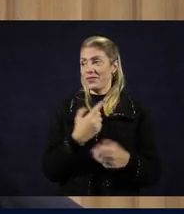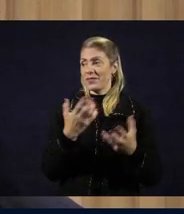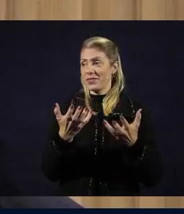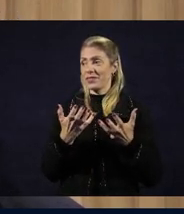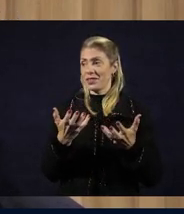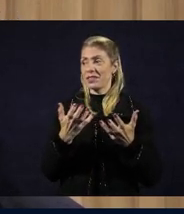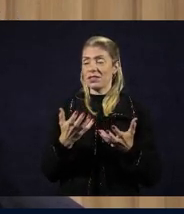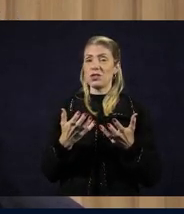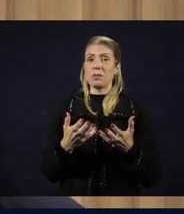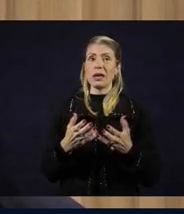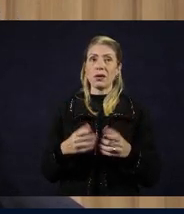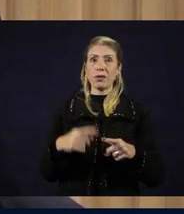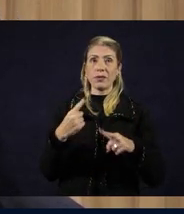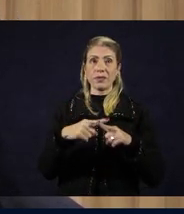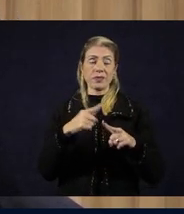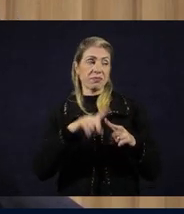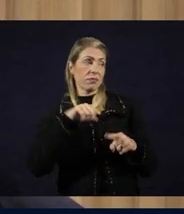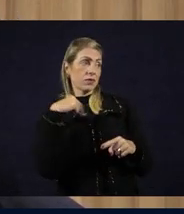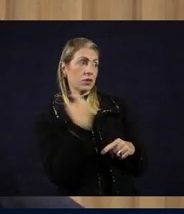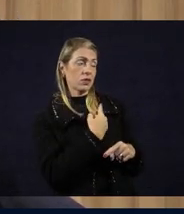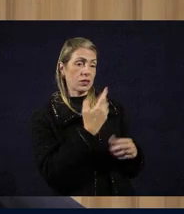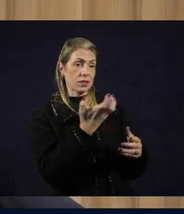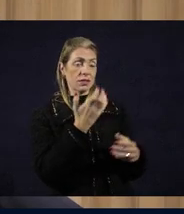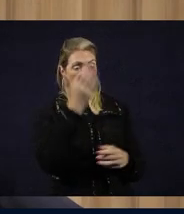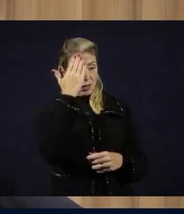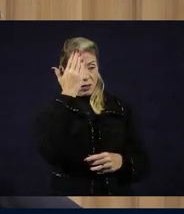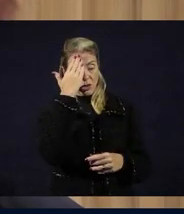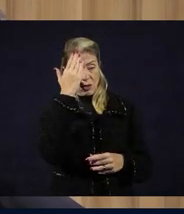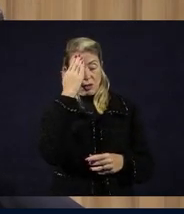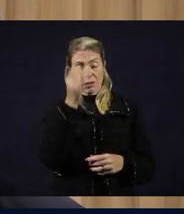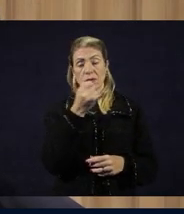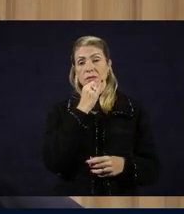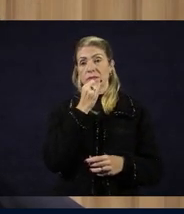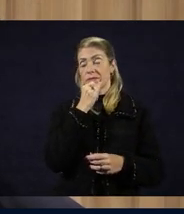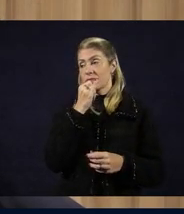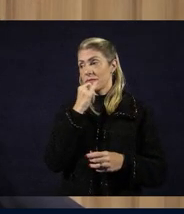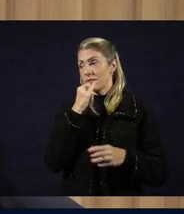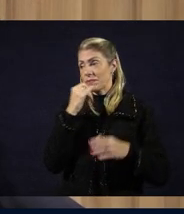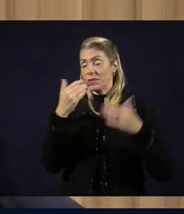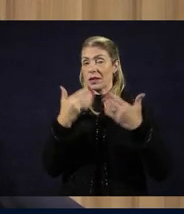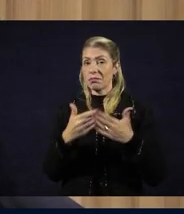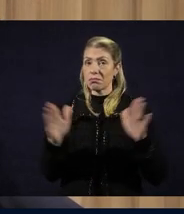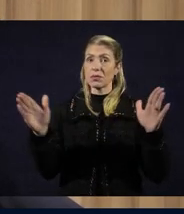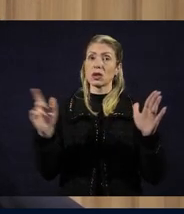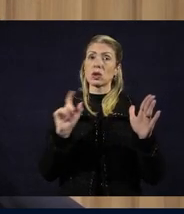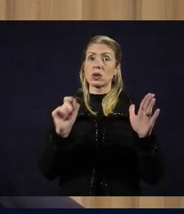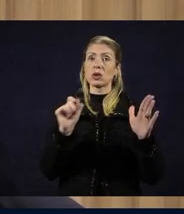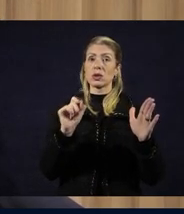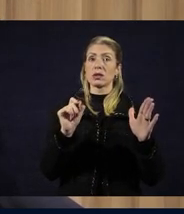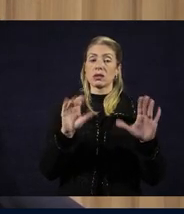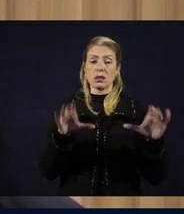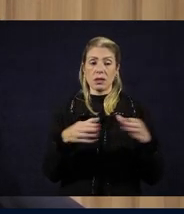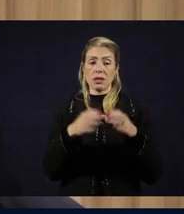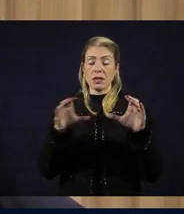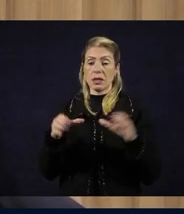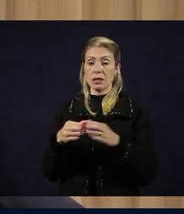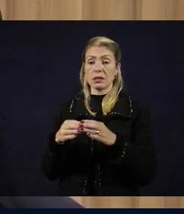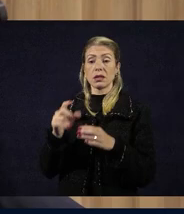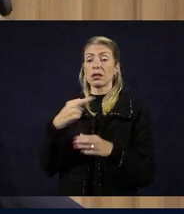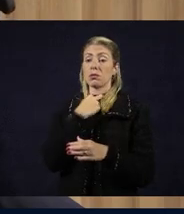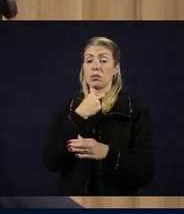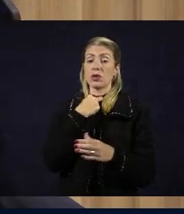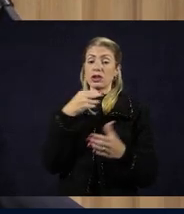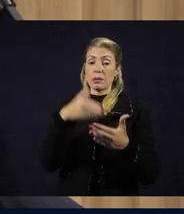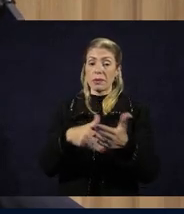nosso agora tirando o chapéu dentro da Porteira o chapéu classista defender que isso não se transforme em Barreiras